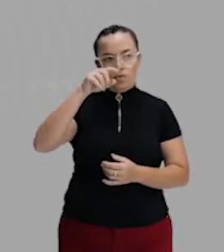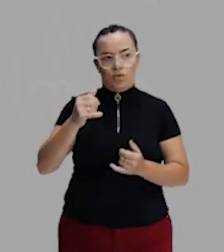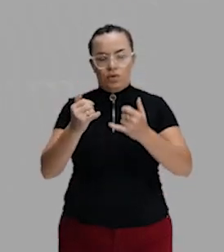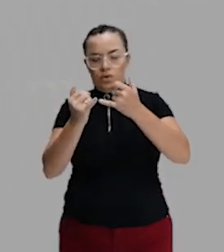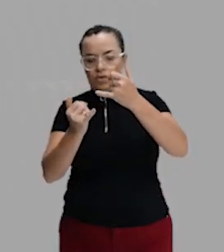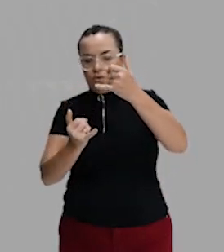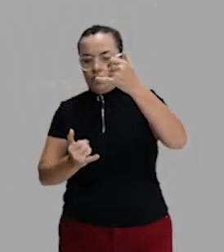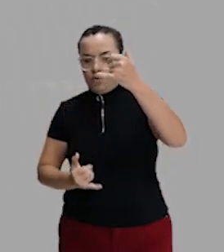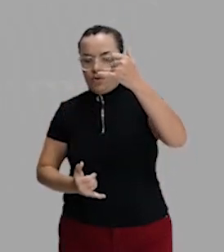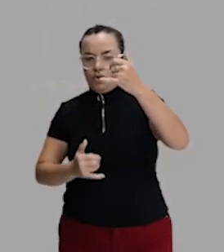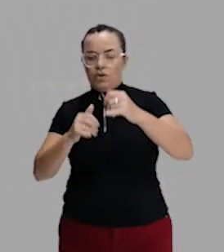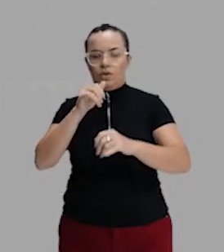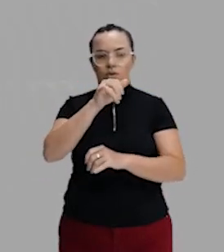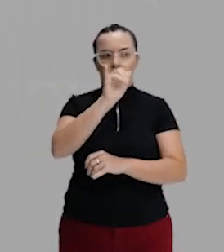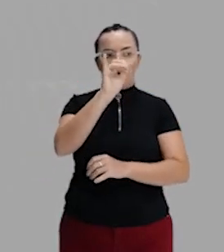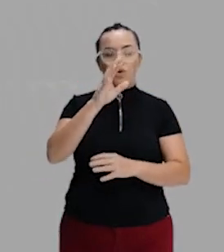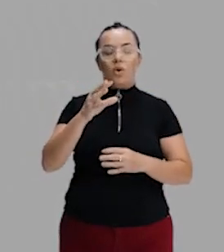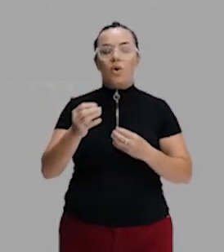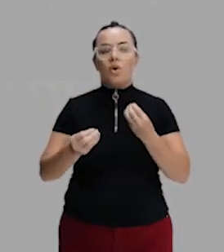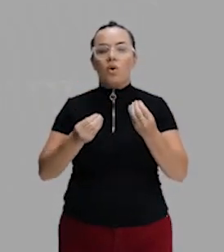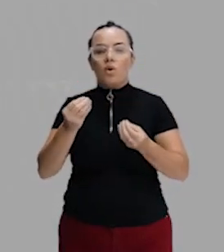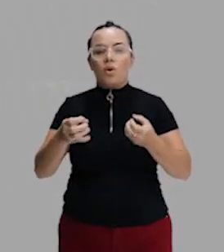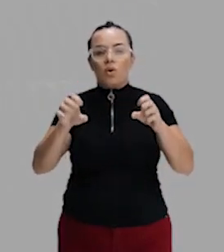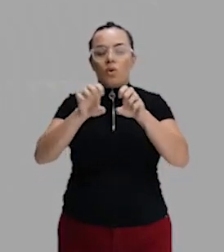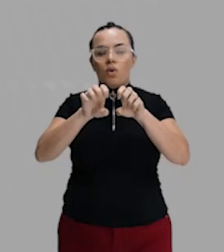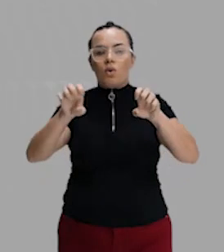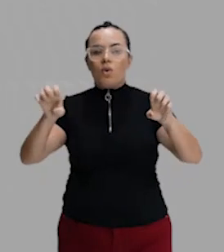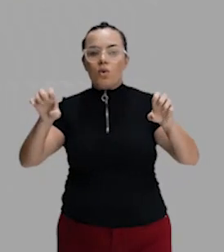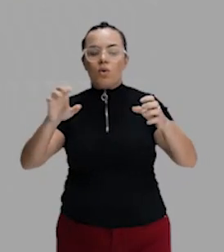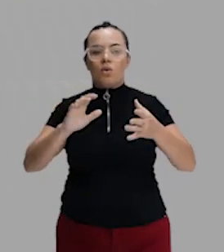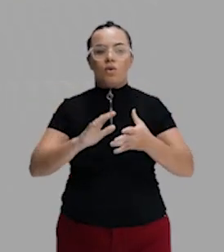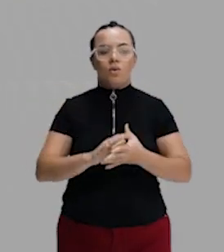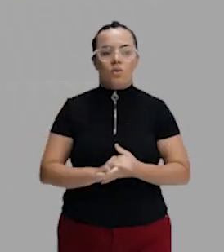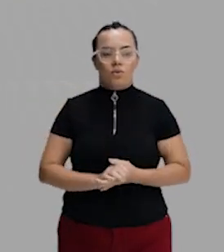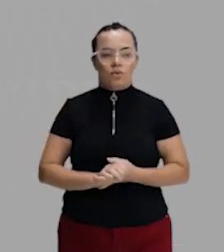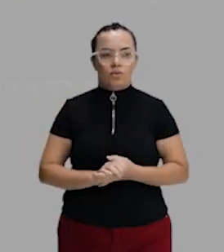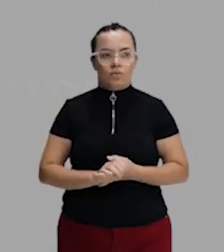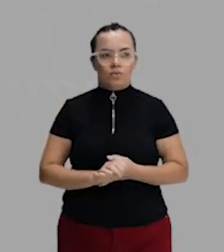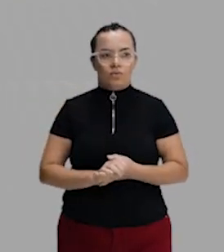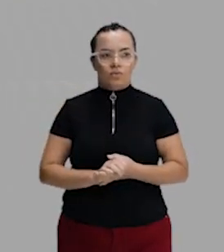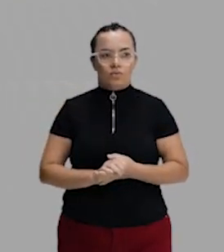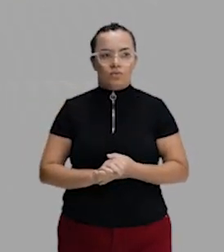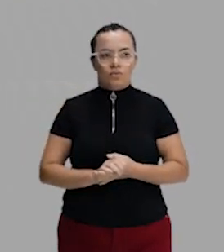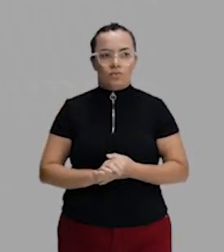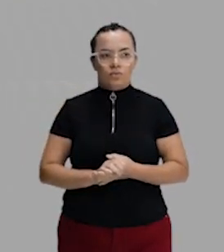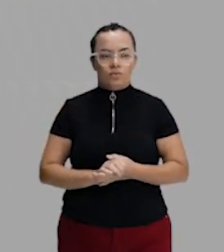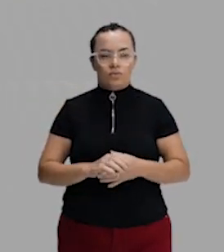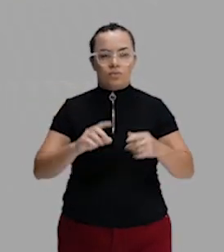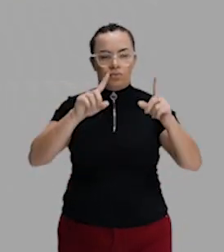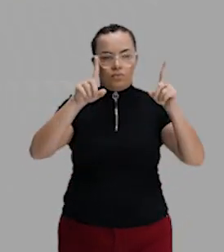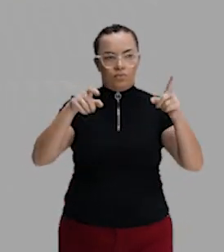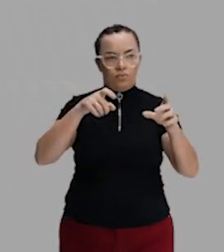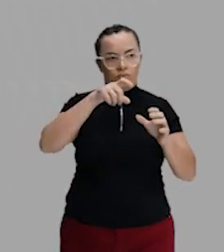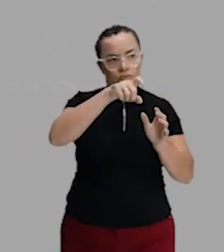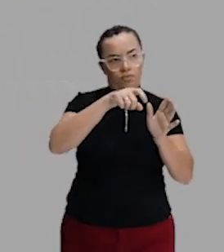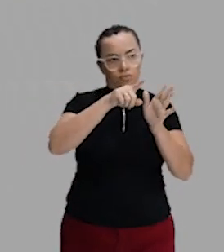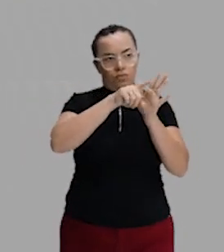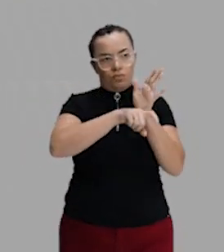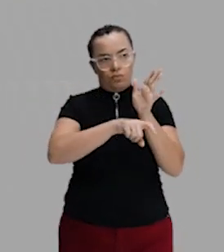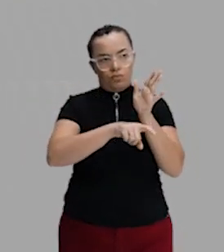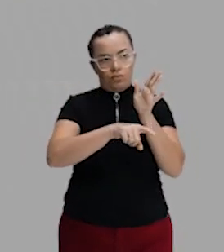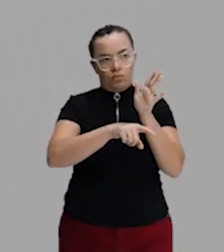Y. Como é que é a equação? A minha equação, nesse caso, professor, fica assim, ó. X